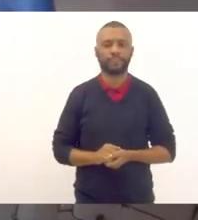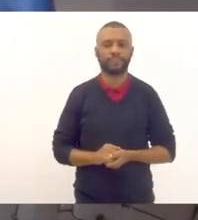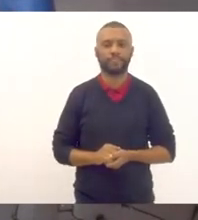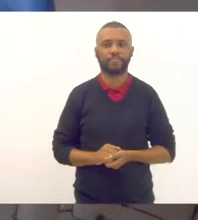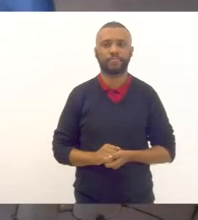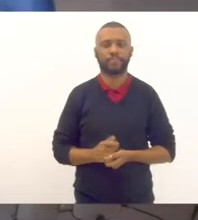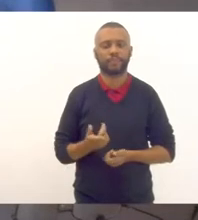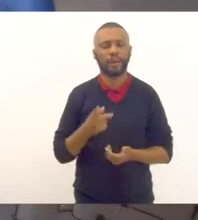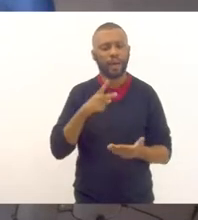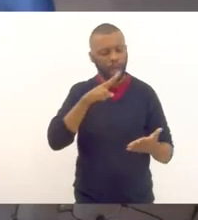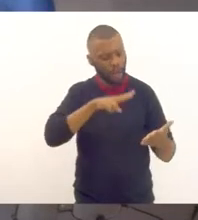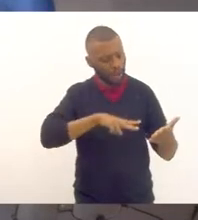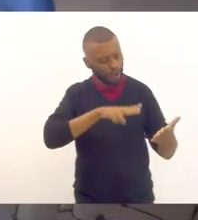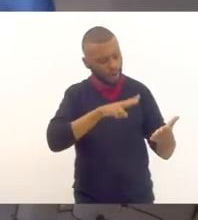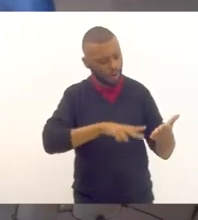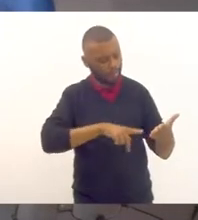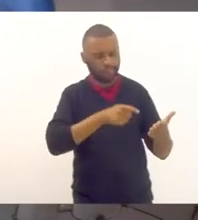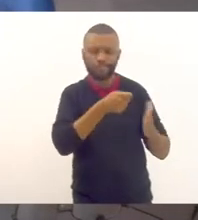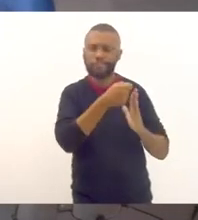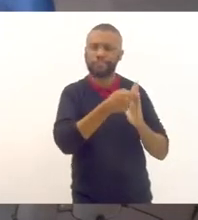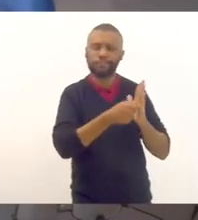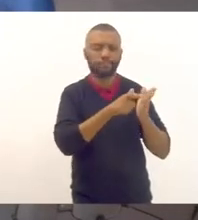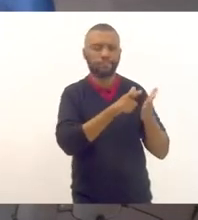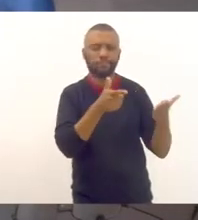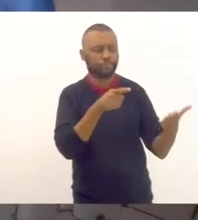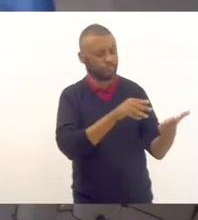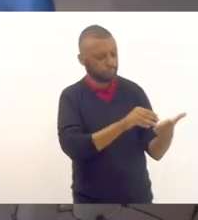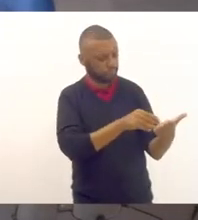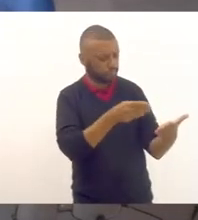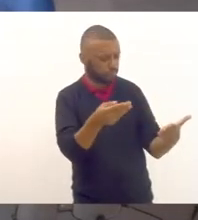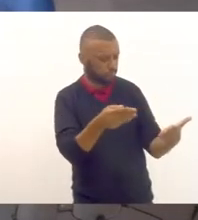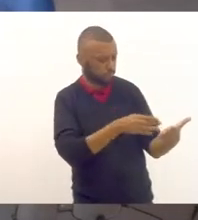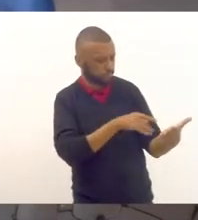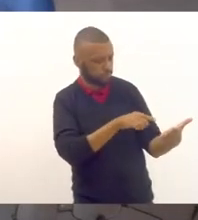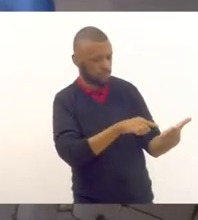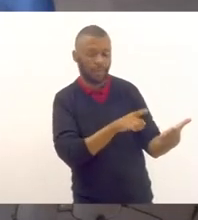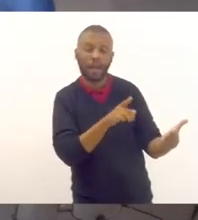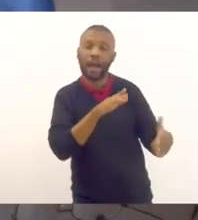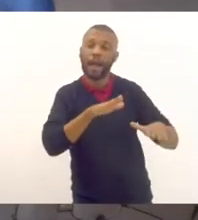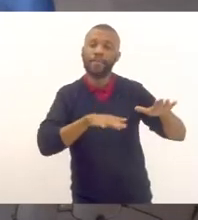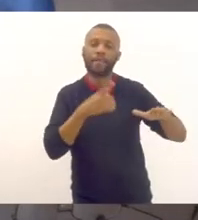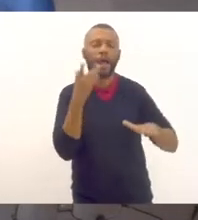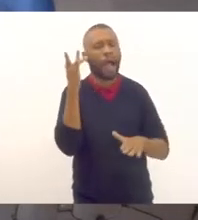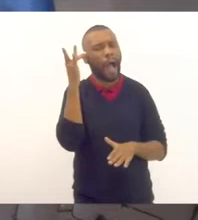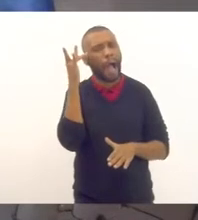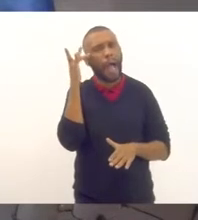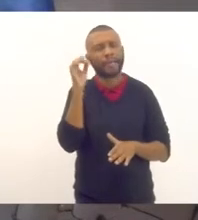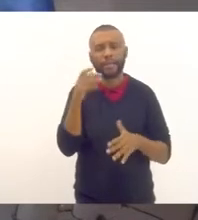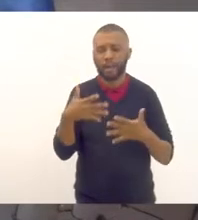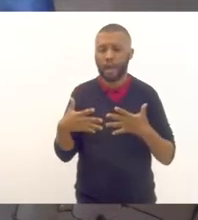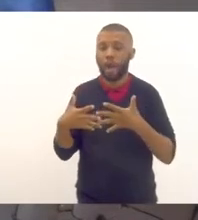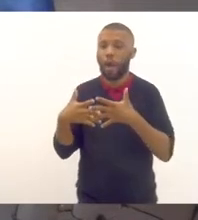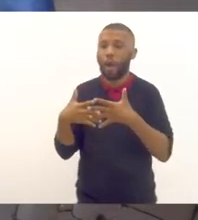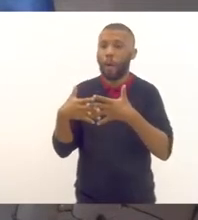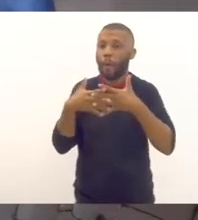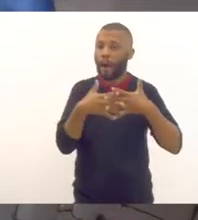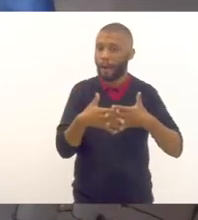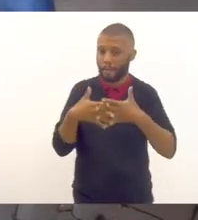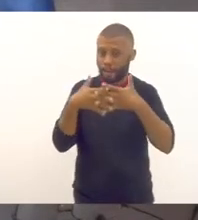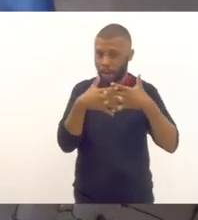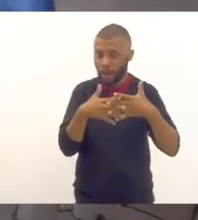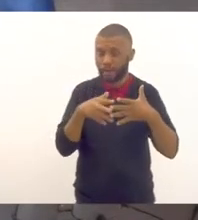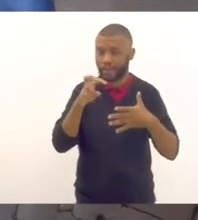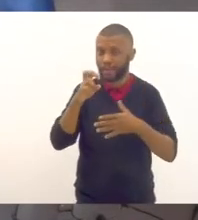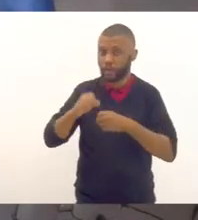ler a matéria, eu vi que, às vezes, a gente acha que um caminhão, uma carreta de 5 anos, na verdade,